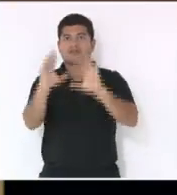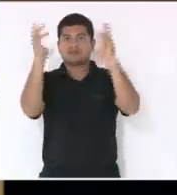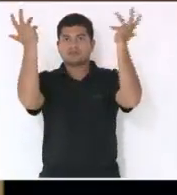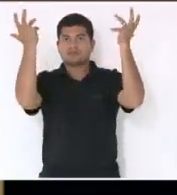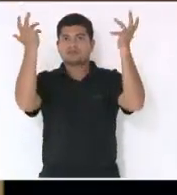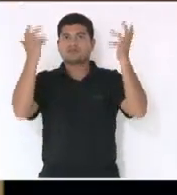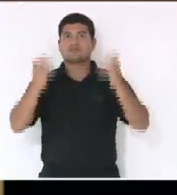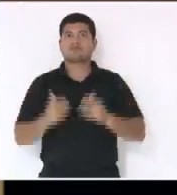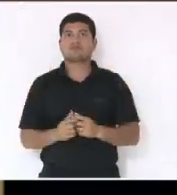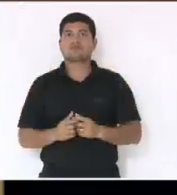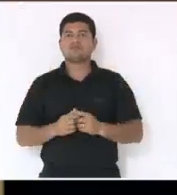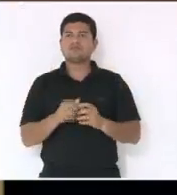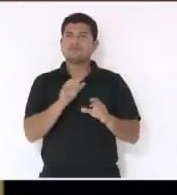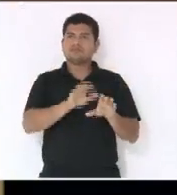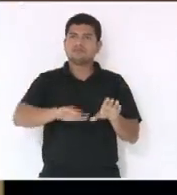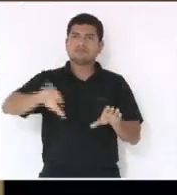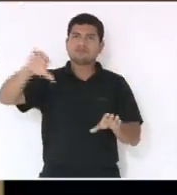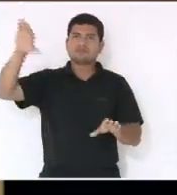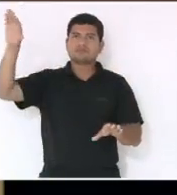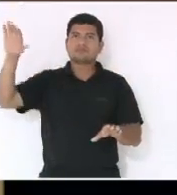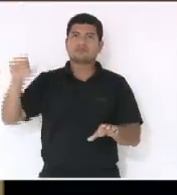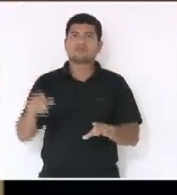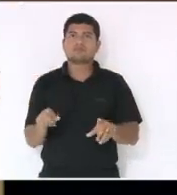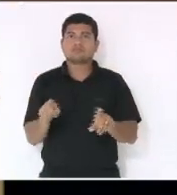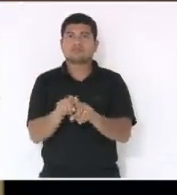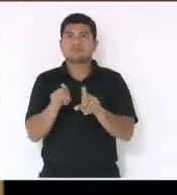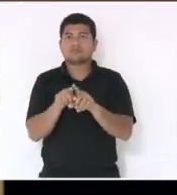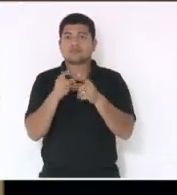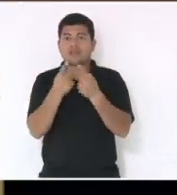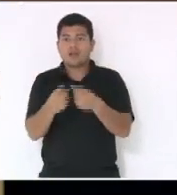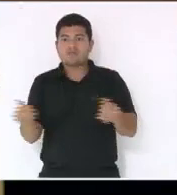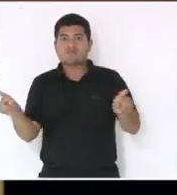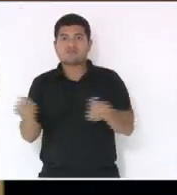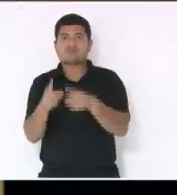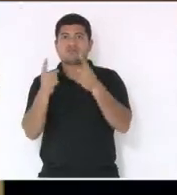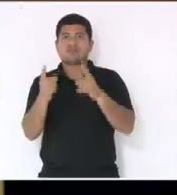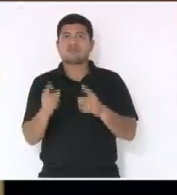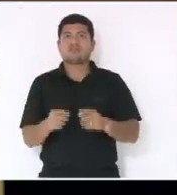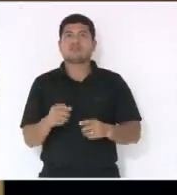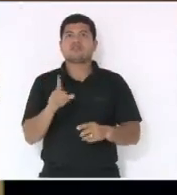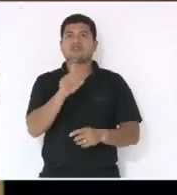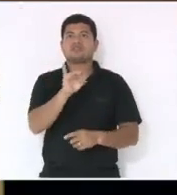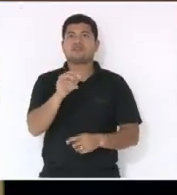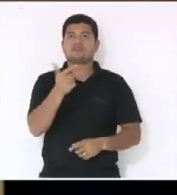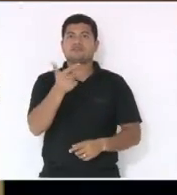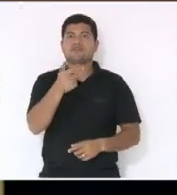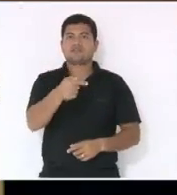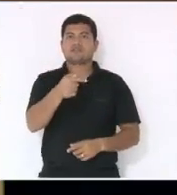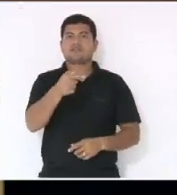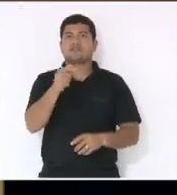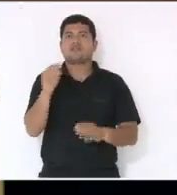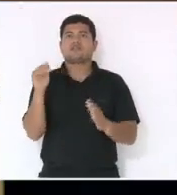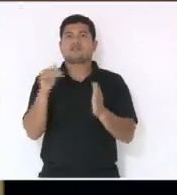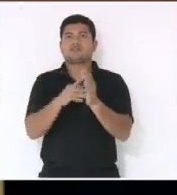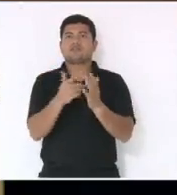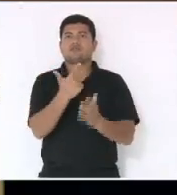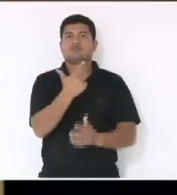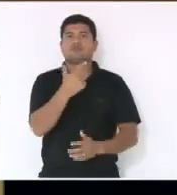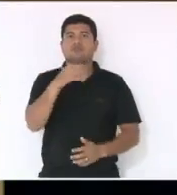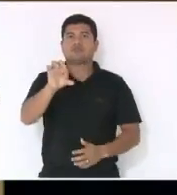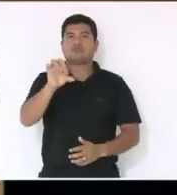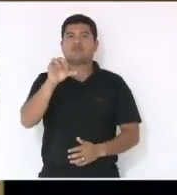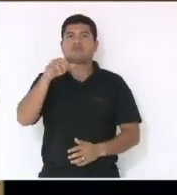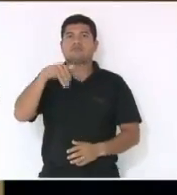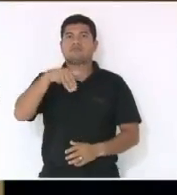da Serra Catarinense e a Sapecada da Canção Nativa, que ocorre nos dias 27, 28 e 29 do mês de maio no Parque